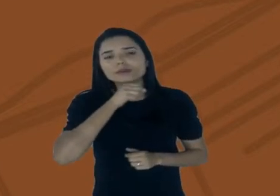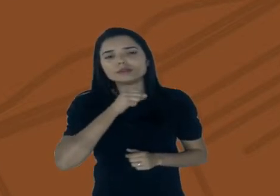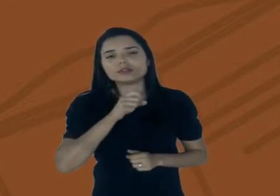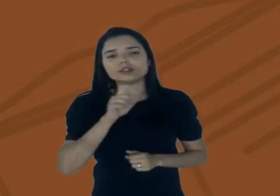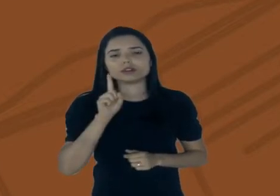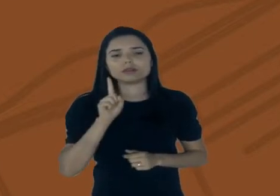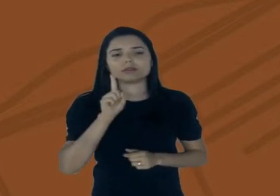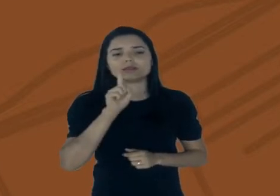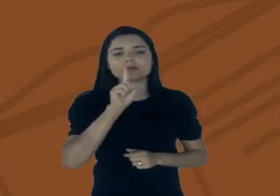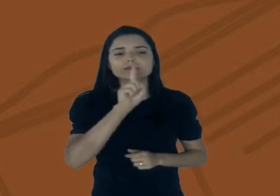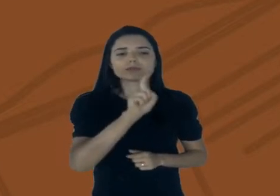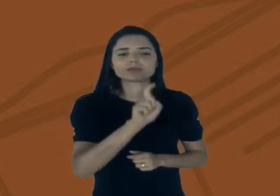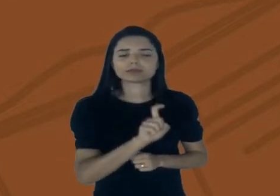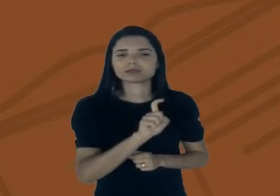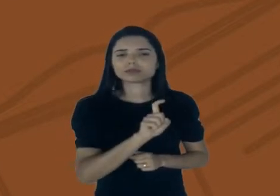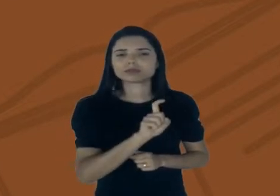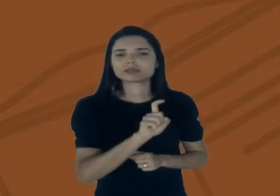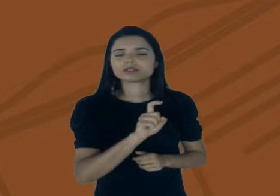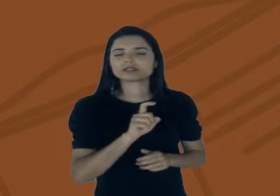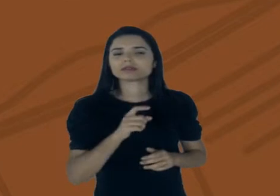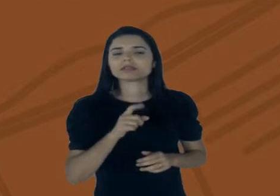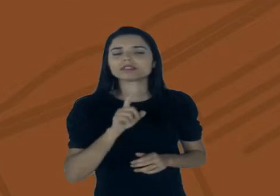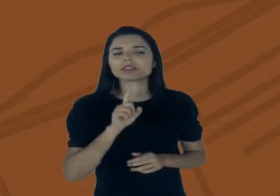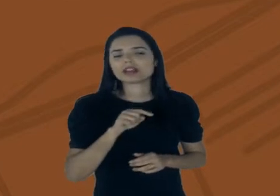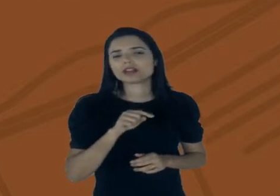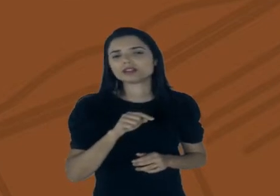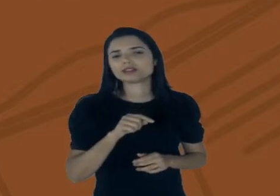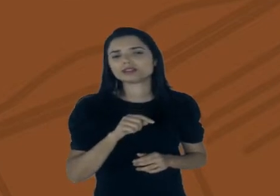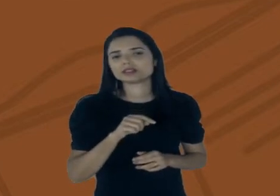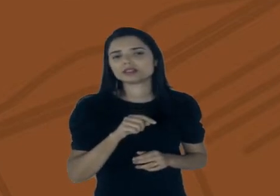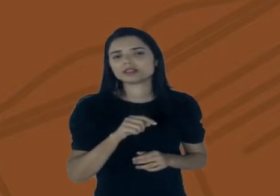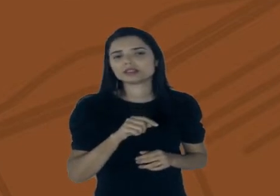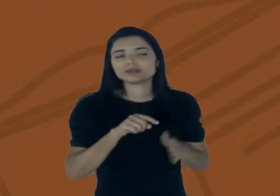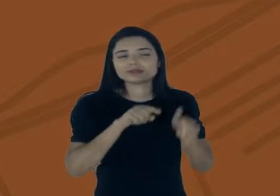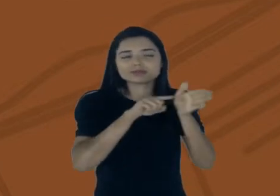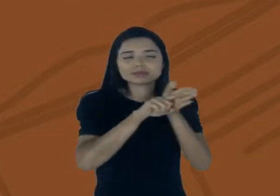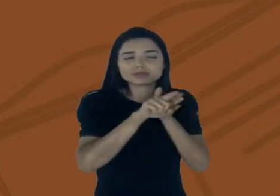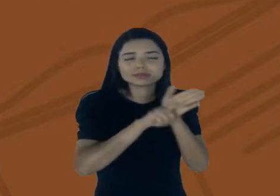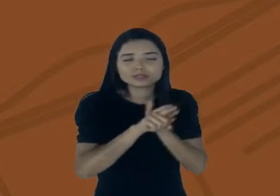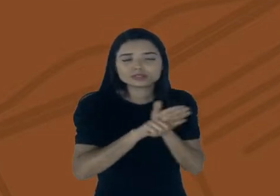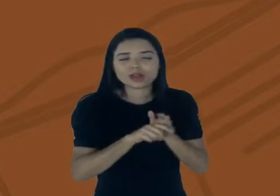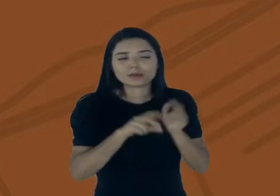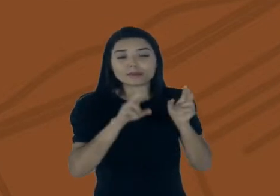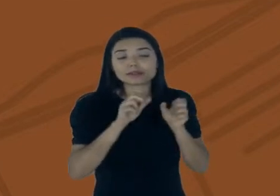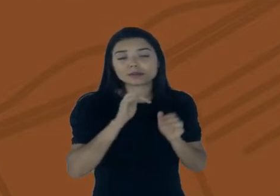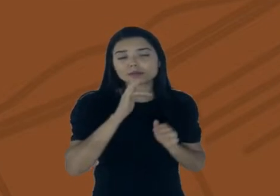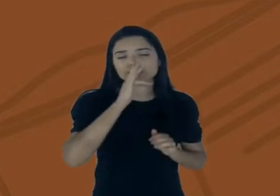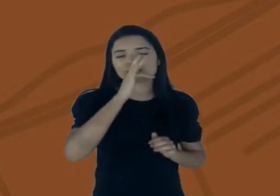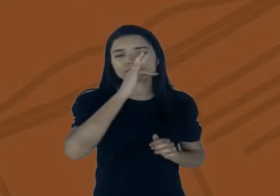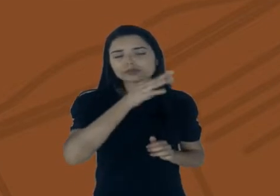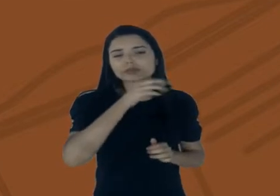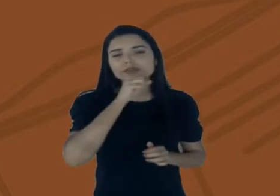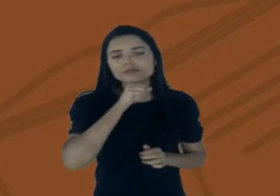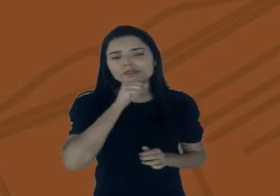ela vai ser diagnosticada com o passar do tempo, ok?